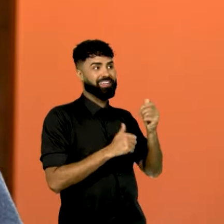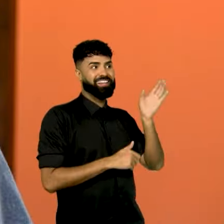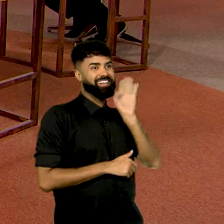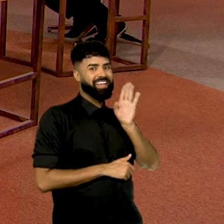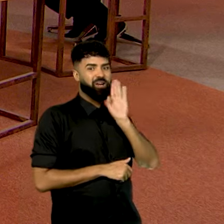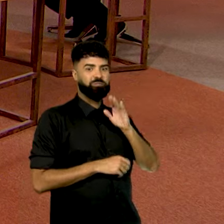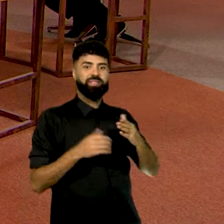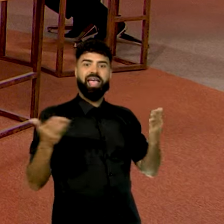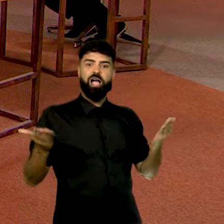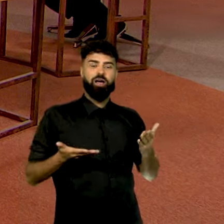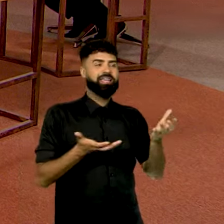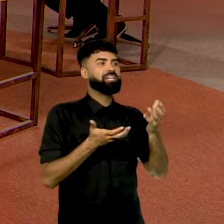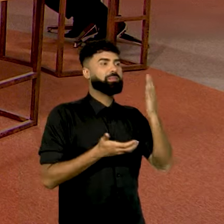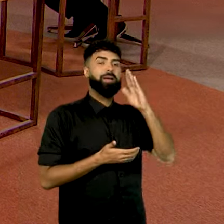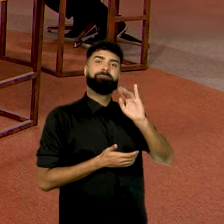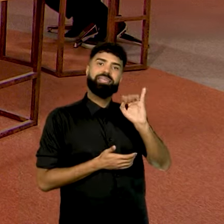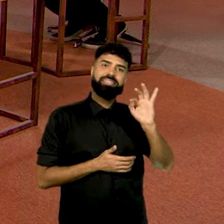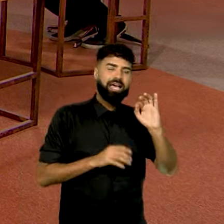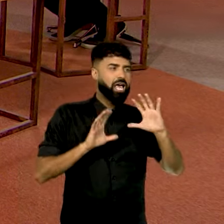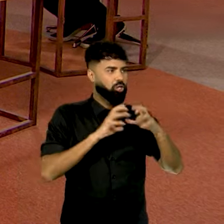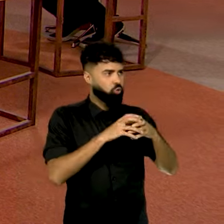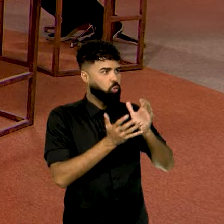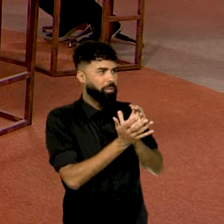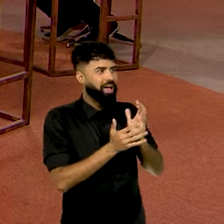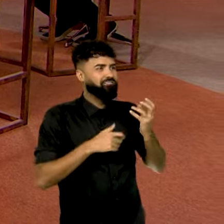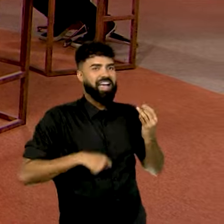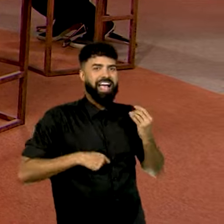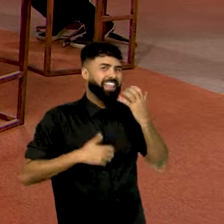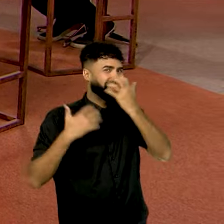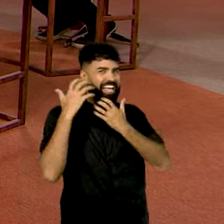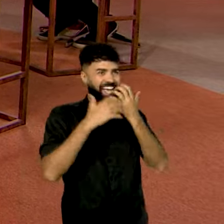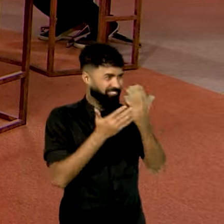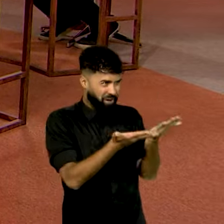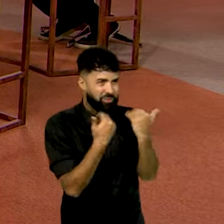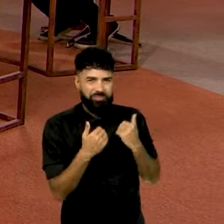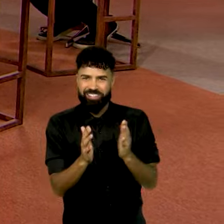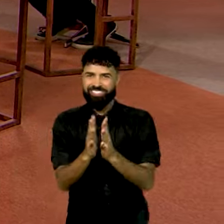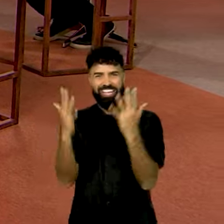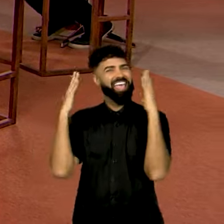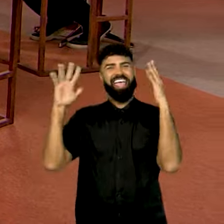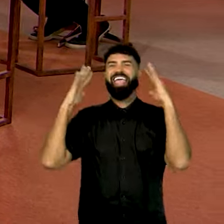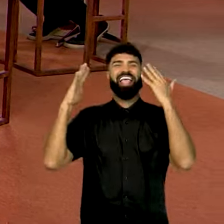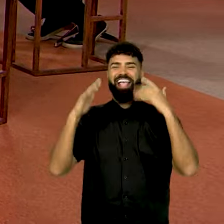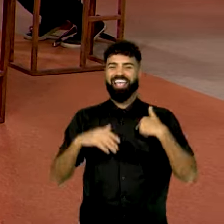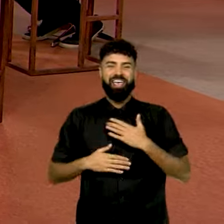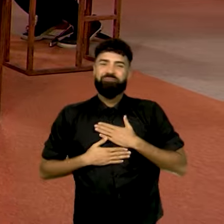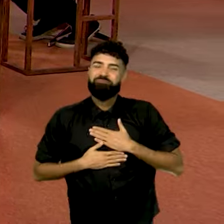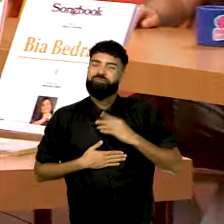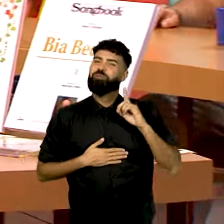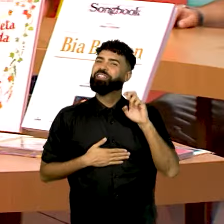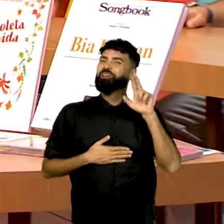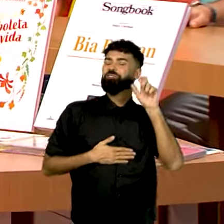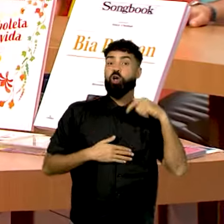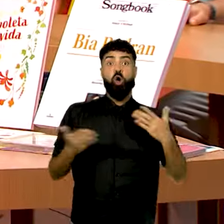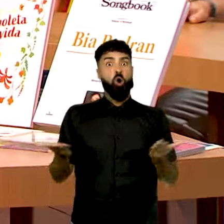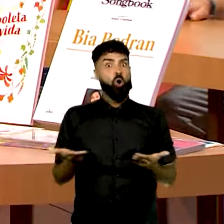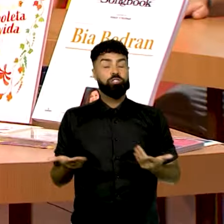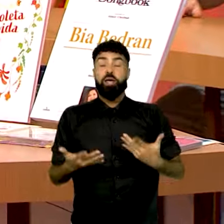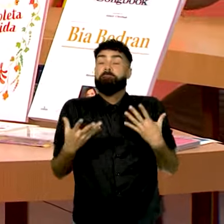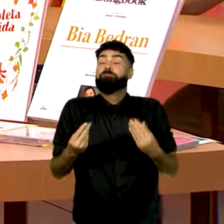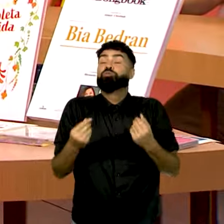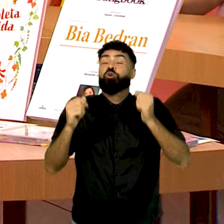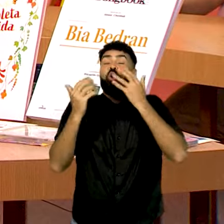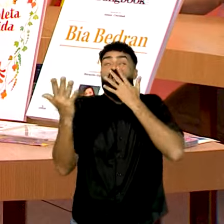chamar o Bita e a turma pra cantar pra gente. Oba! Vambora! Aê! Meu Deus do céu, gente! Esse estúdio hoje tá